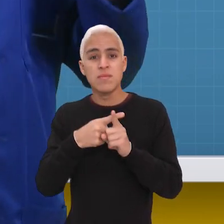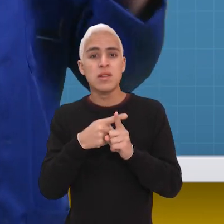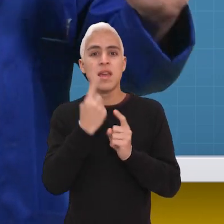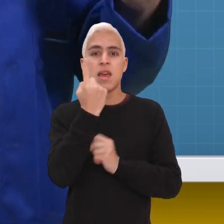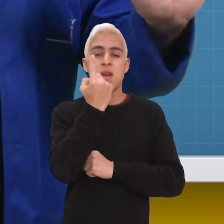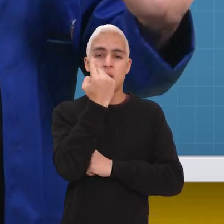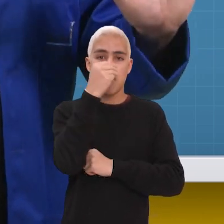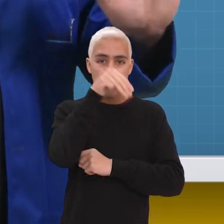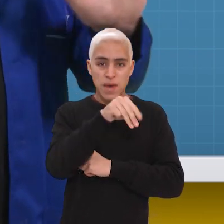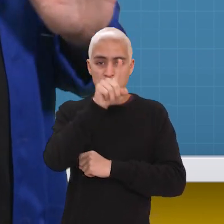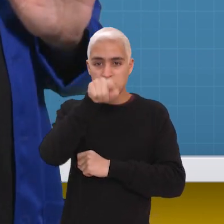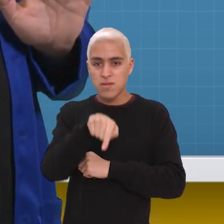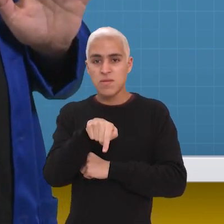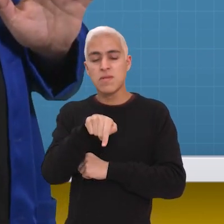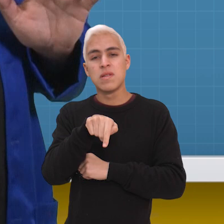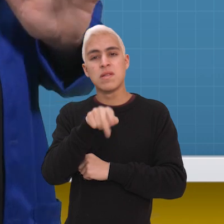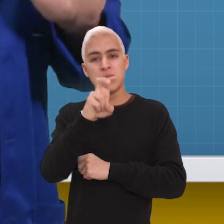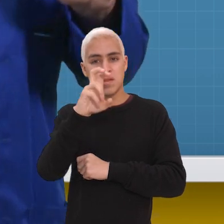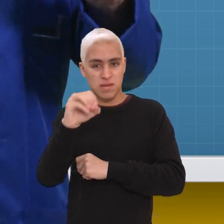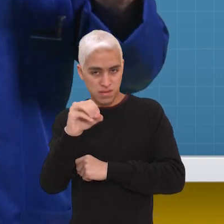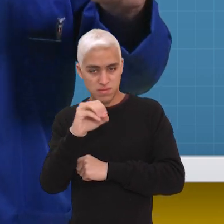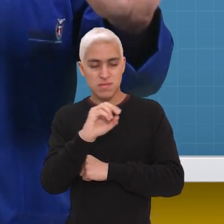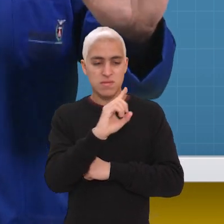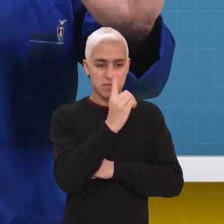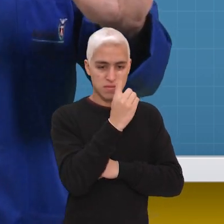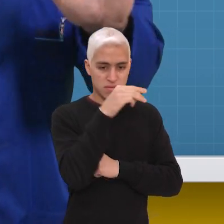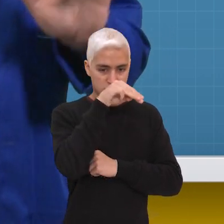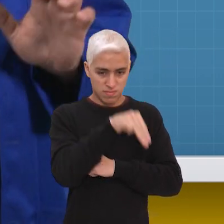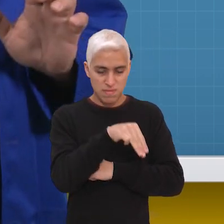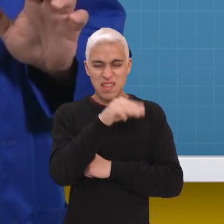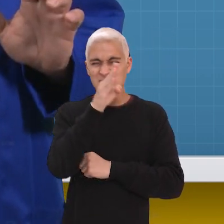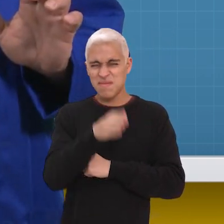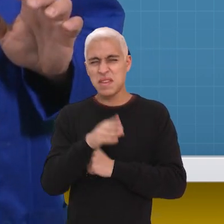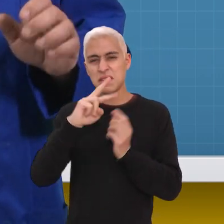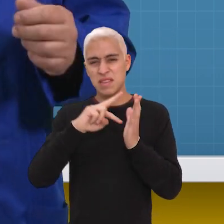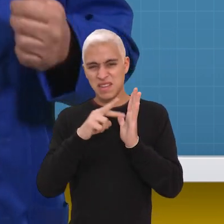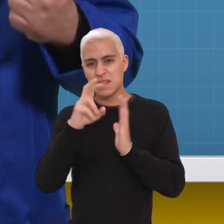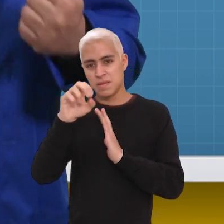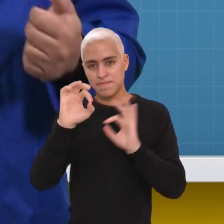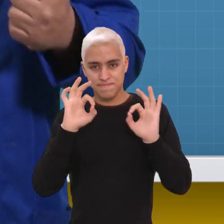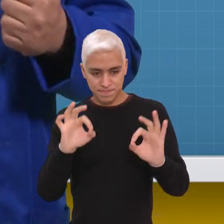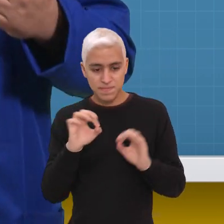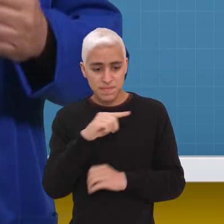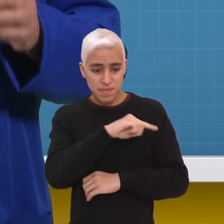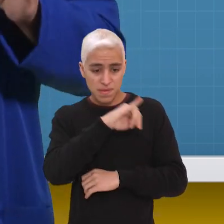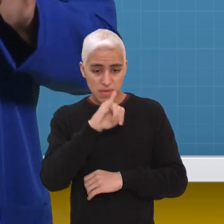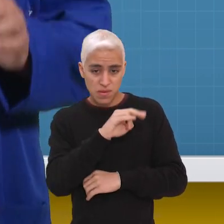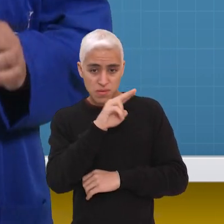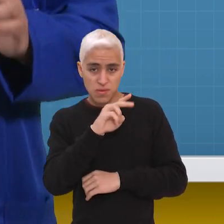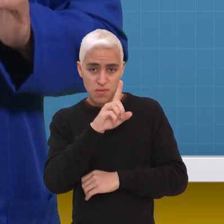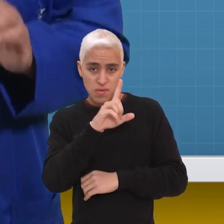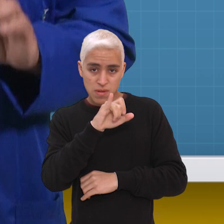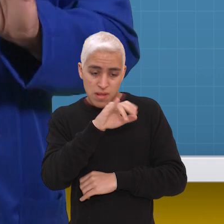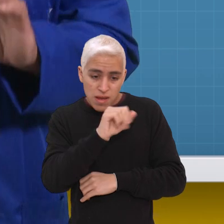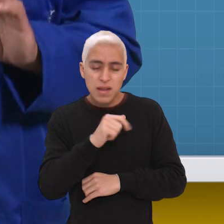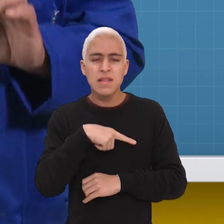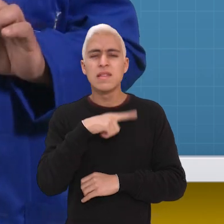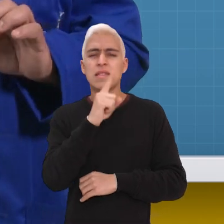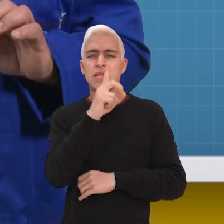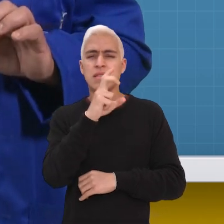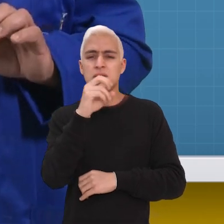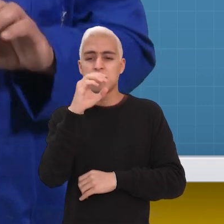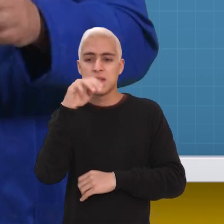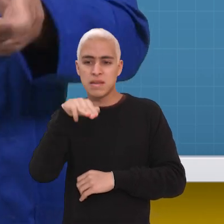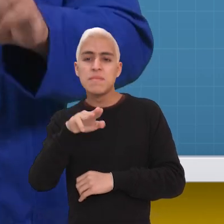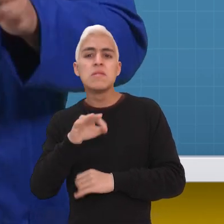porque é 1,5 metro. 1 metro é 100, meio metro é 50. Então a Juliana tem 150 centímetros